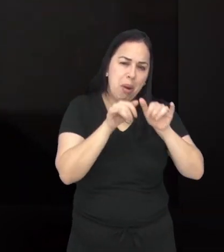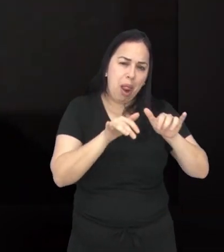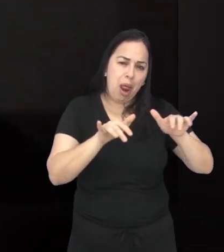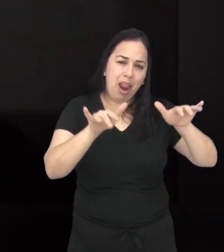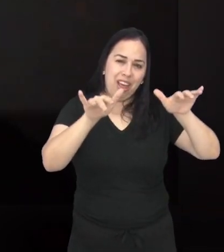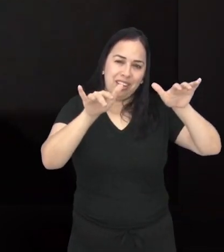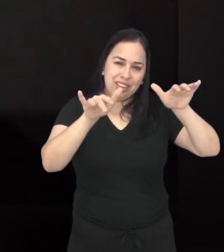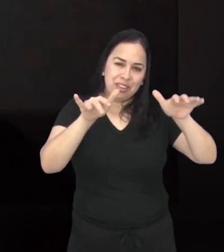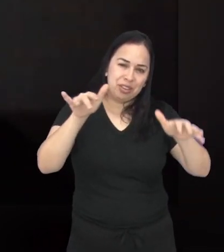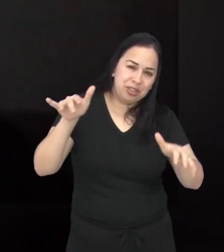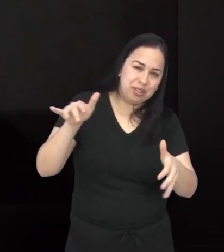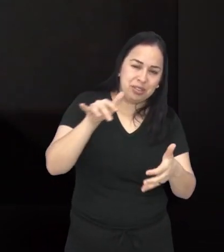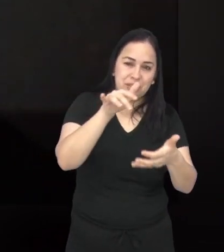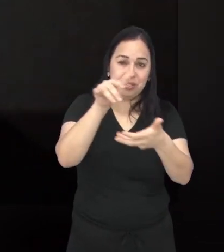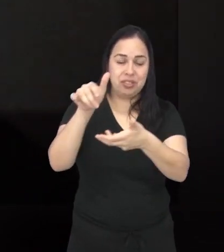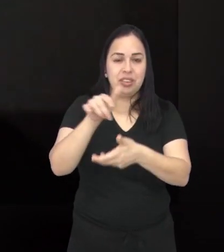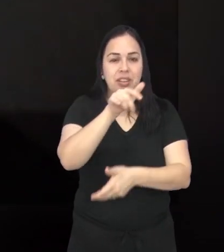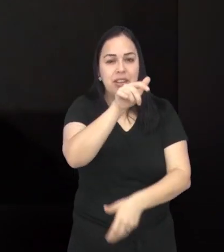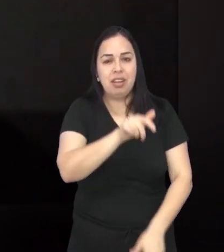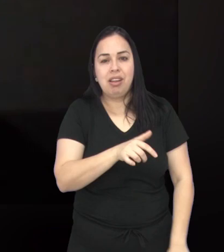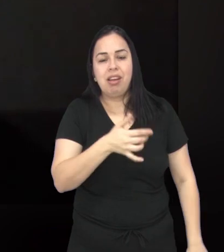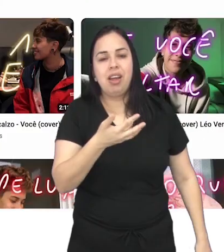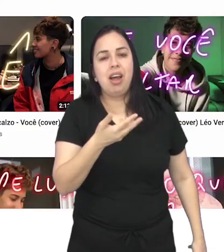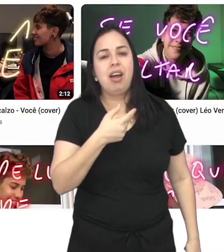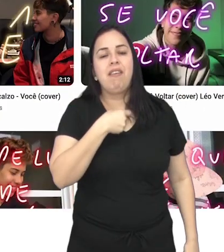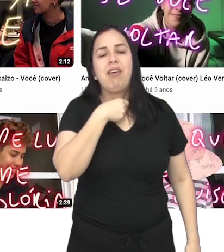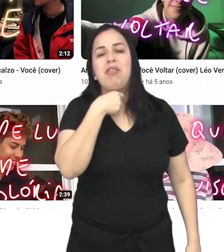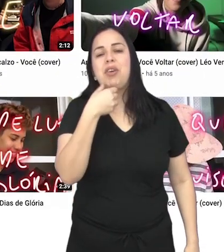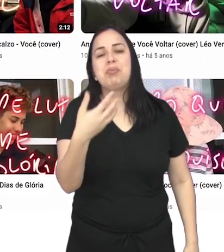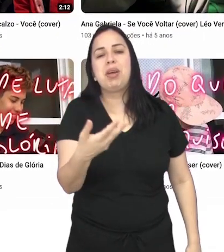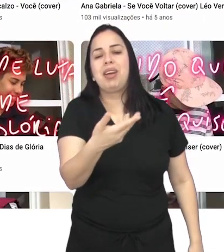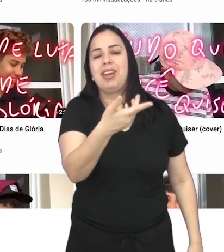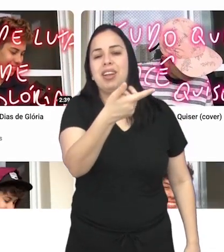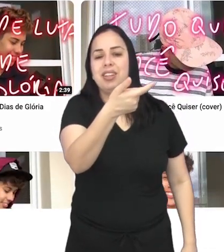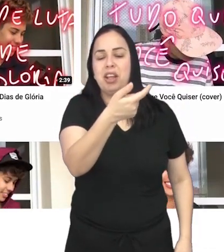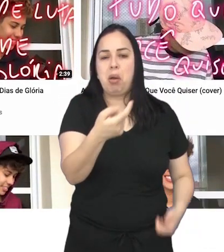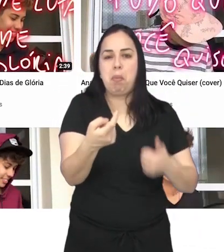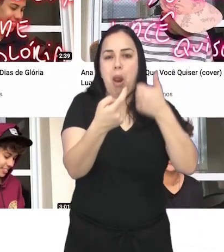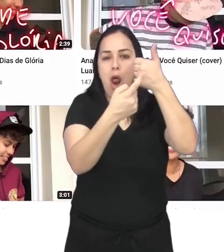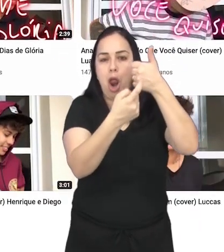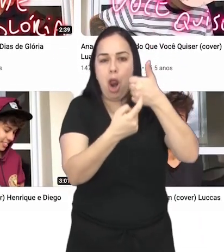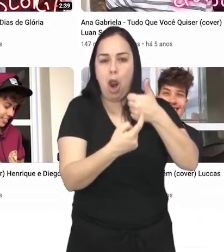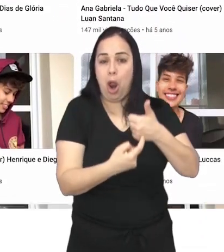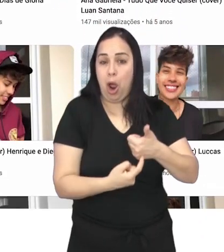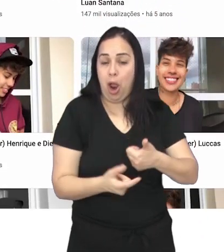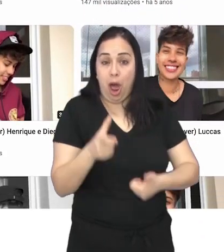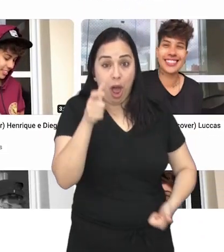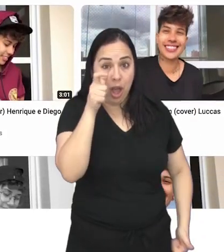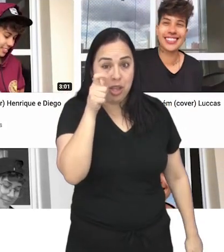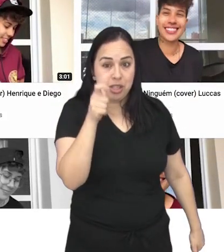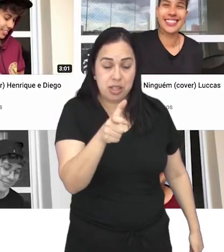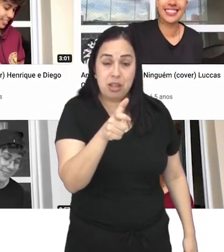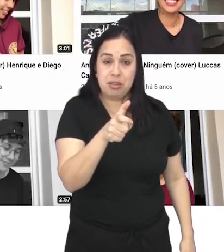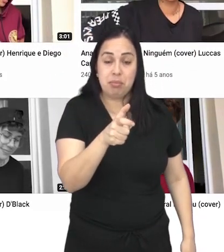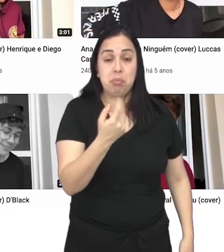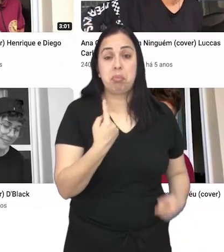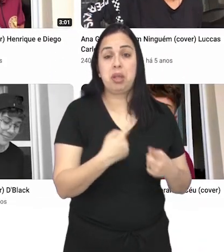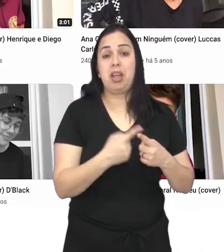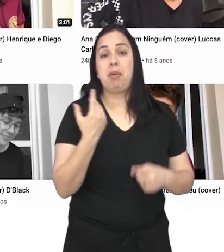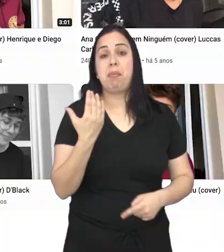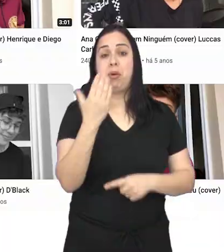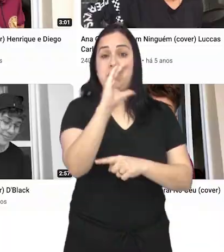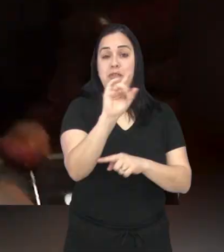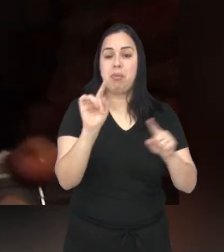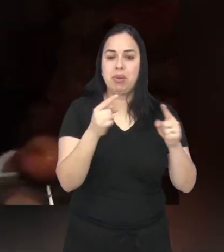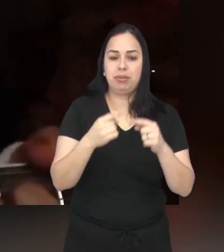nesse mundão afora, com sua voz encantadora, alcançando milhões e milhões de visualizações com os covers que postava no